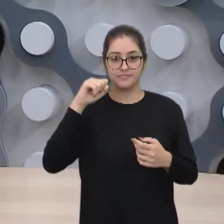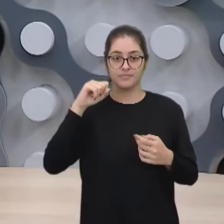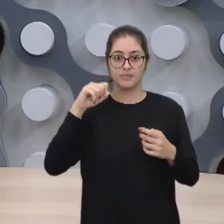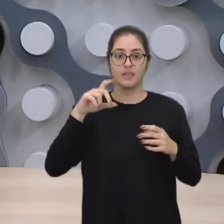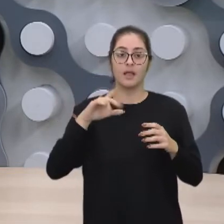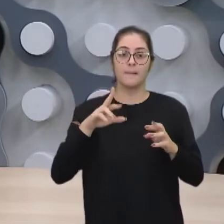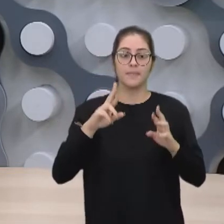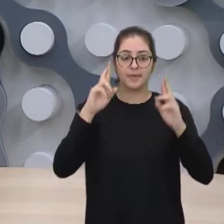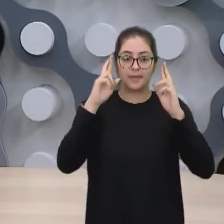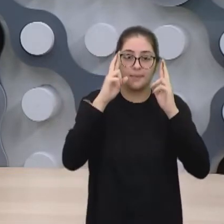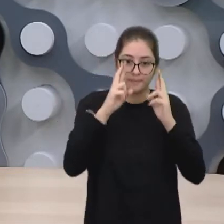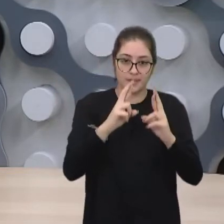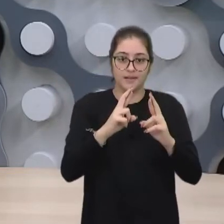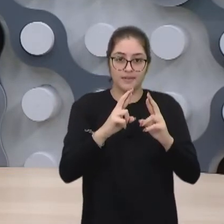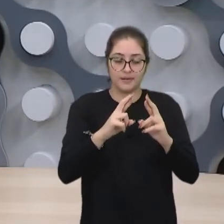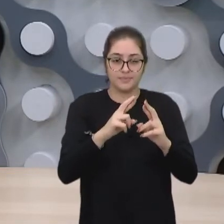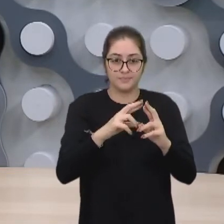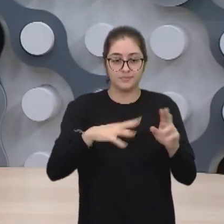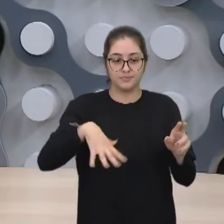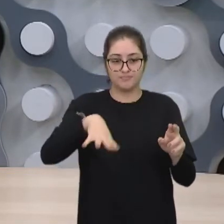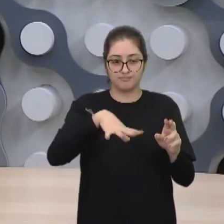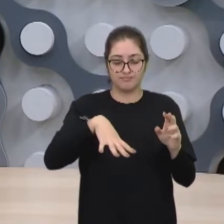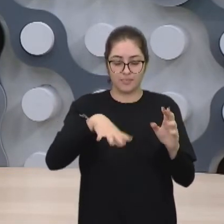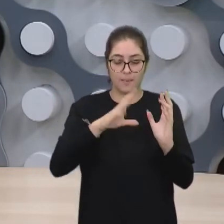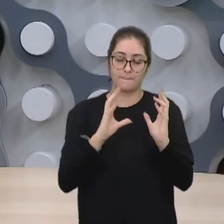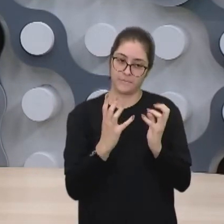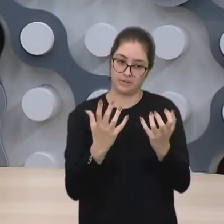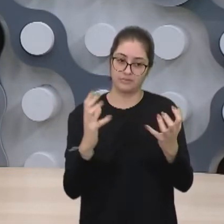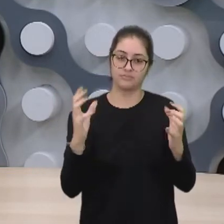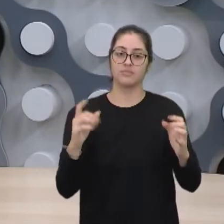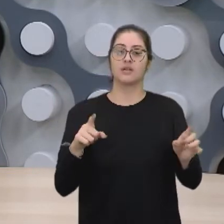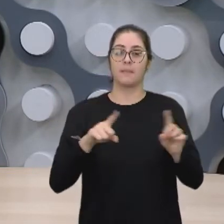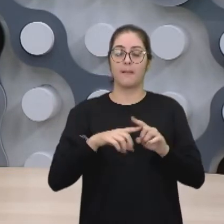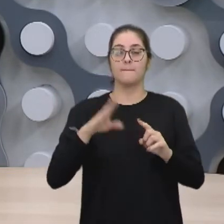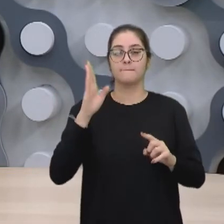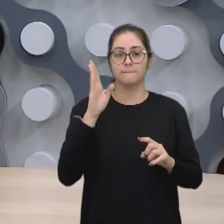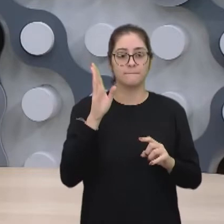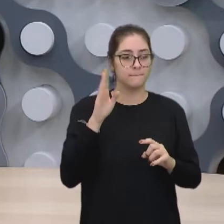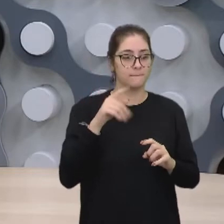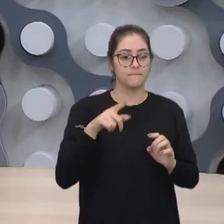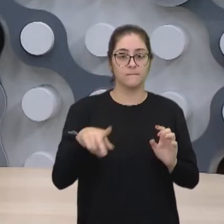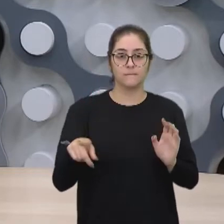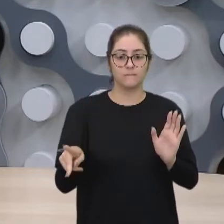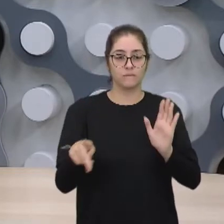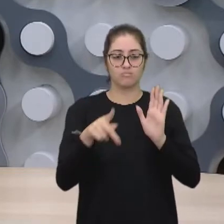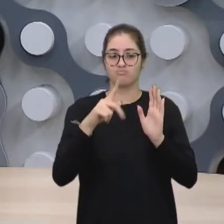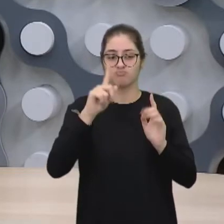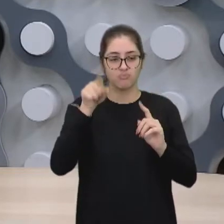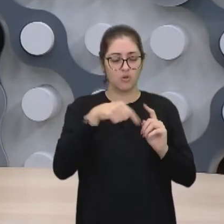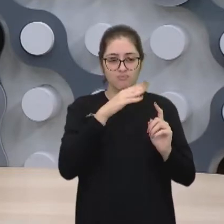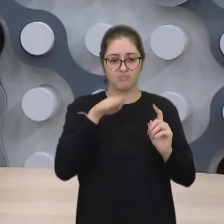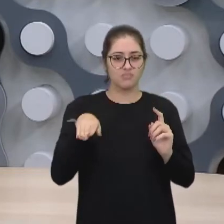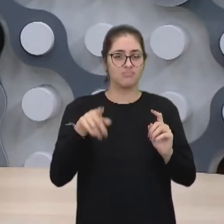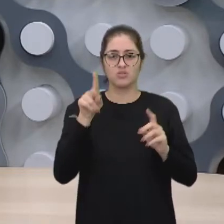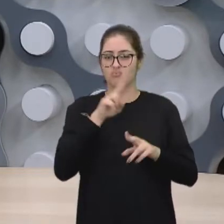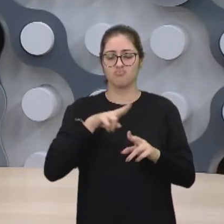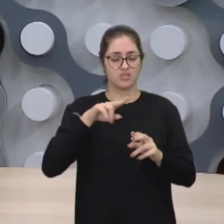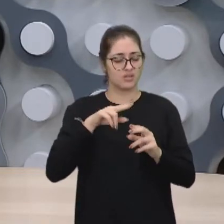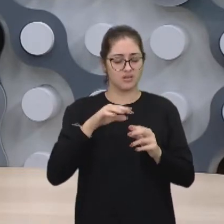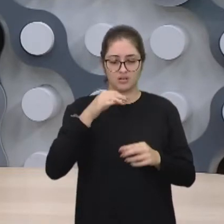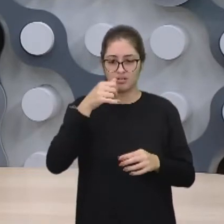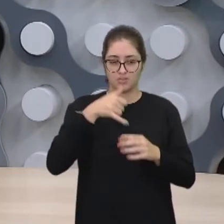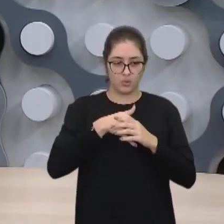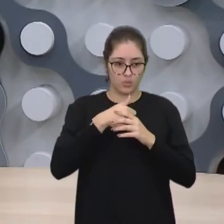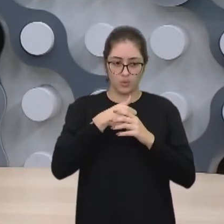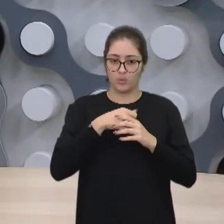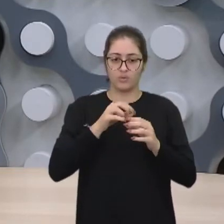também respeitar o meio ambiente, né? Então, se proibiu aí, por exemplo, o uso de canudos plásticos. Aí, inclusive aqui no Brasil é proibido